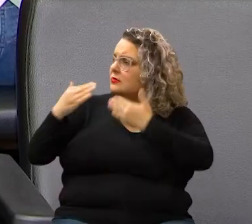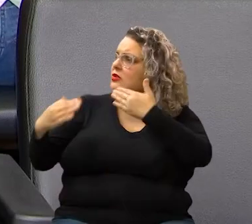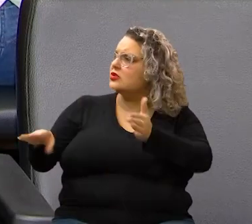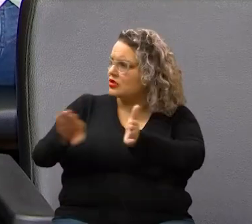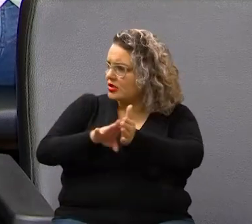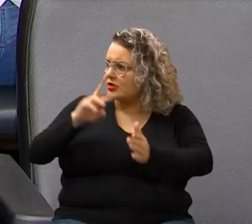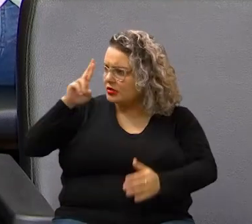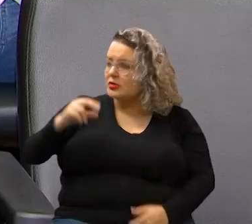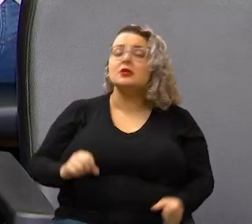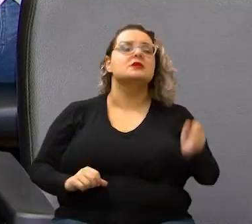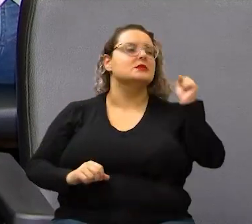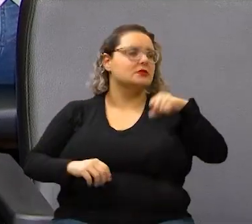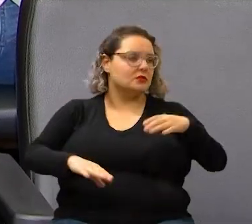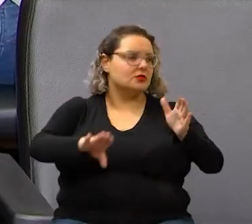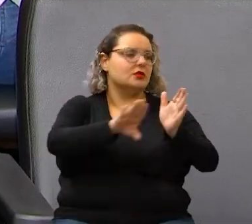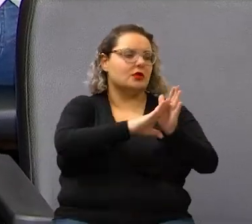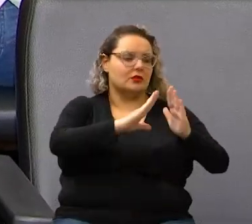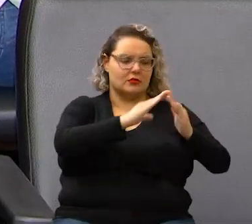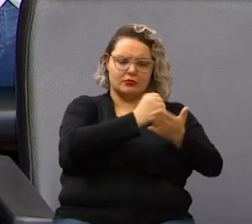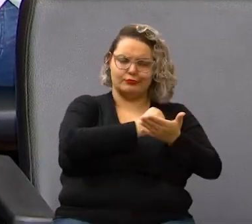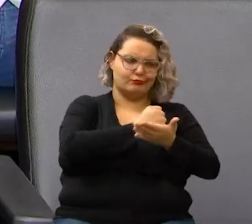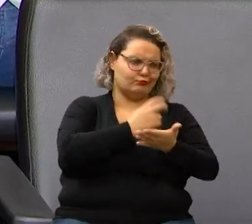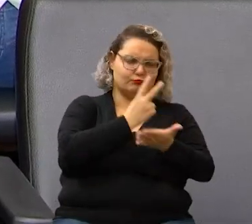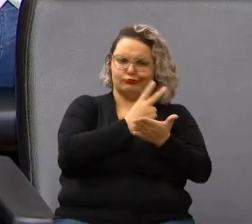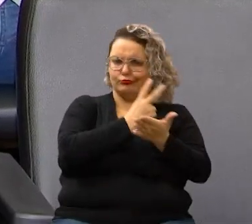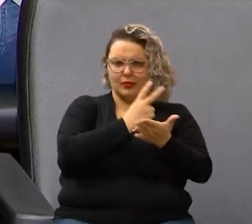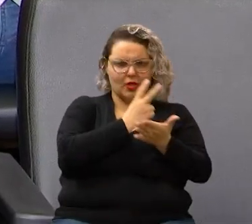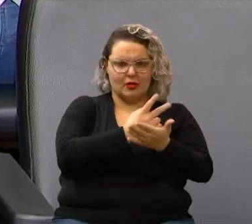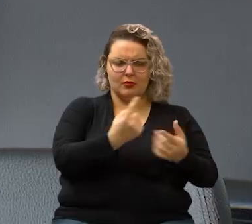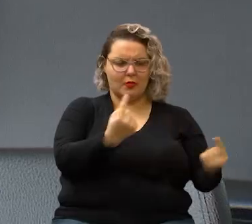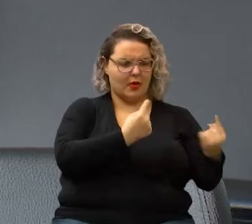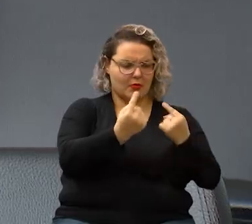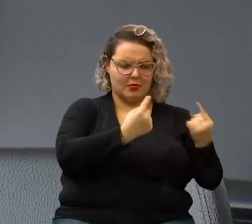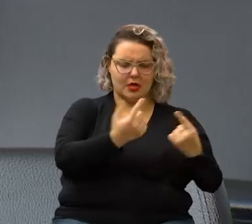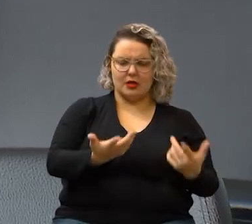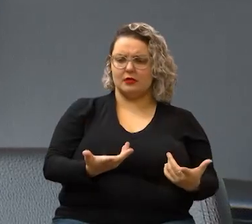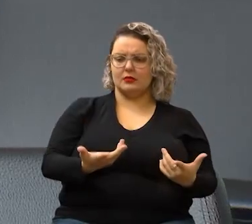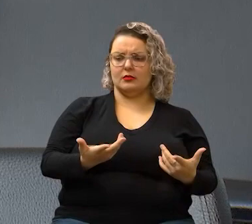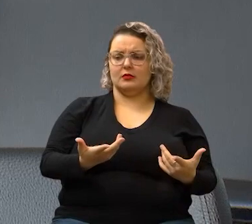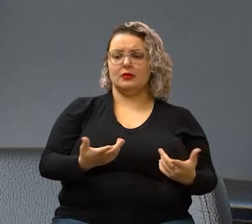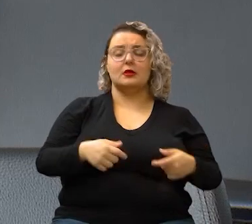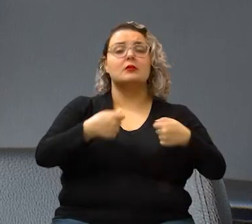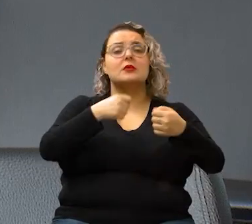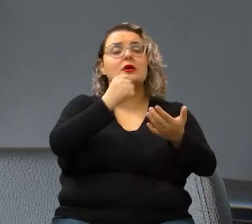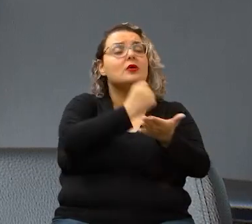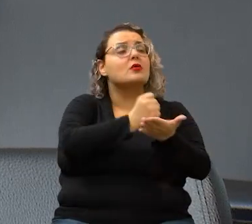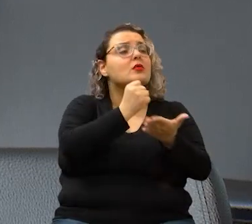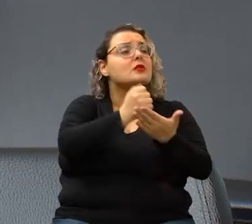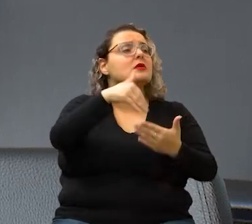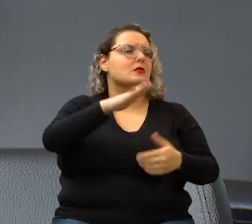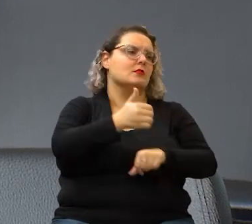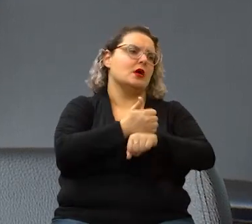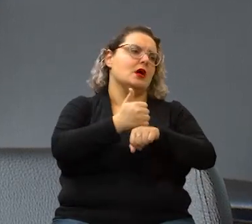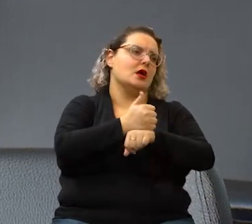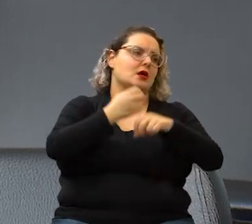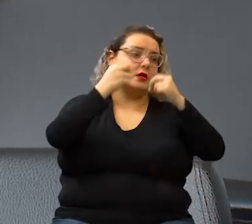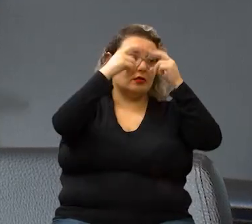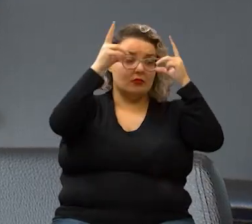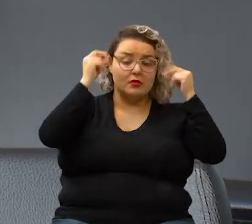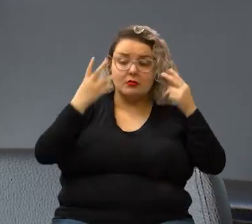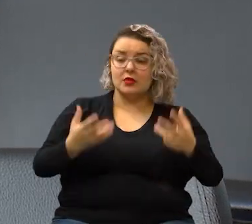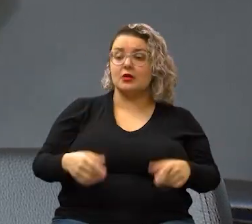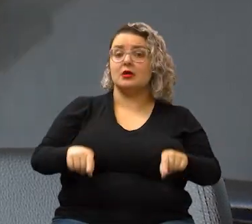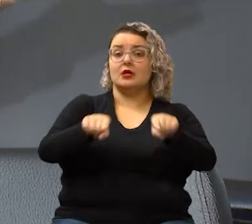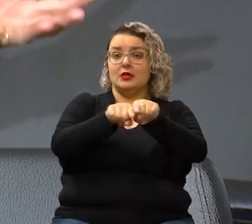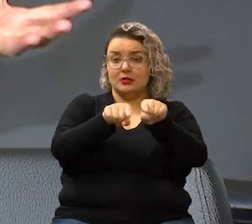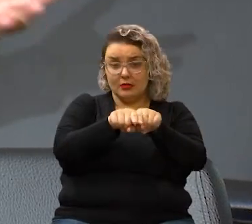até o senhor? Chega lá na farmácia que eu trabalho, é direto. Então eles deviam de contratar mais profissionais,